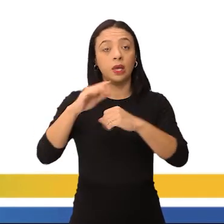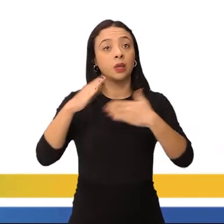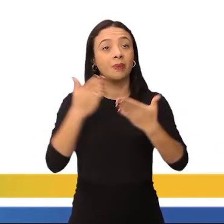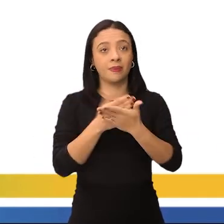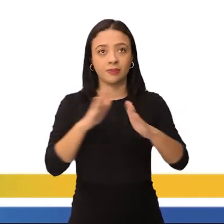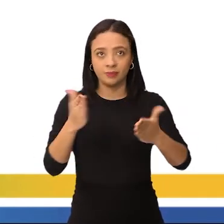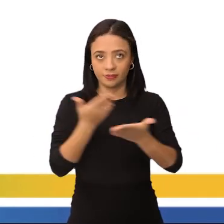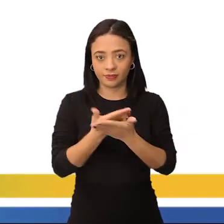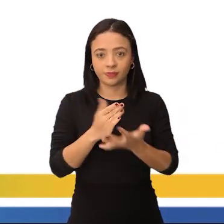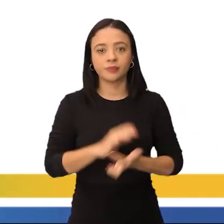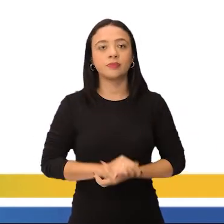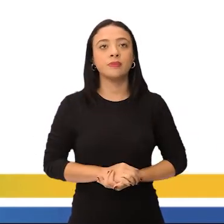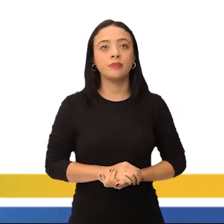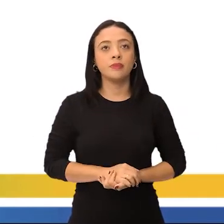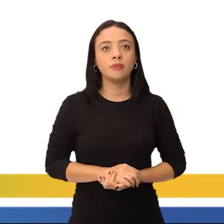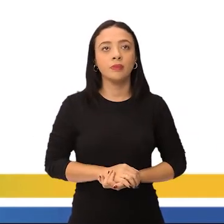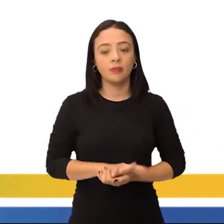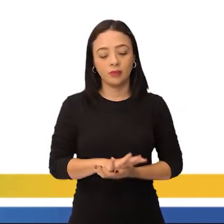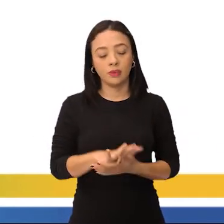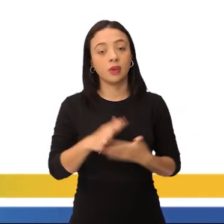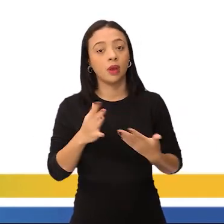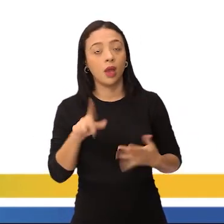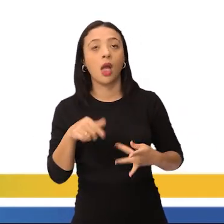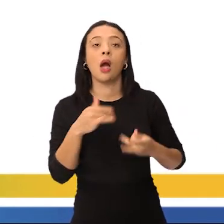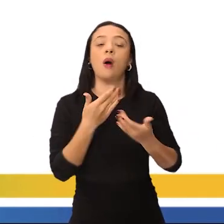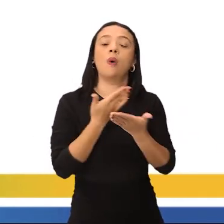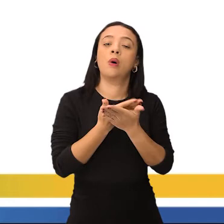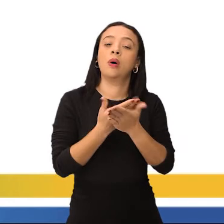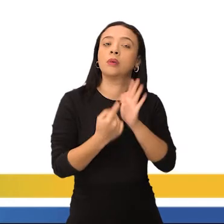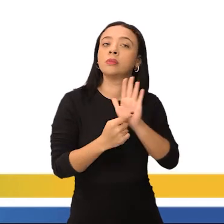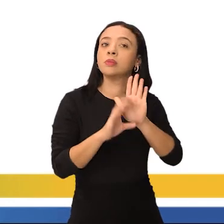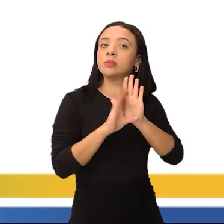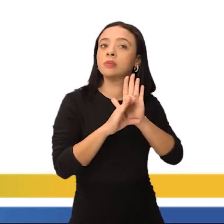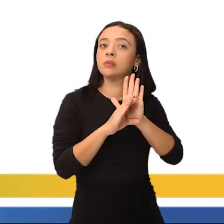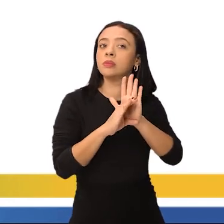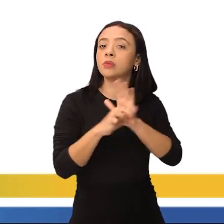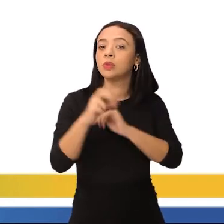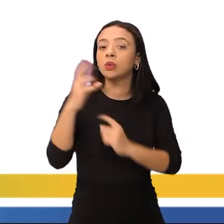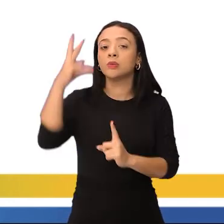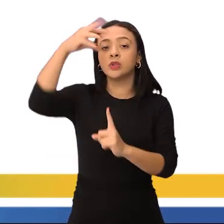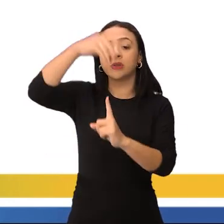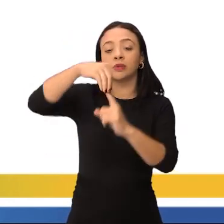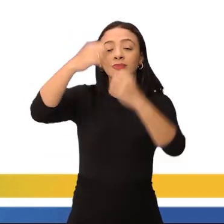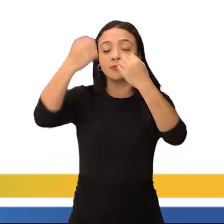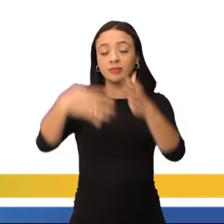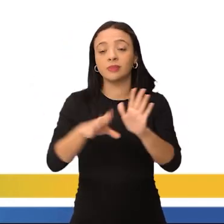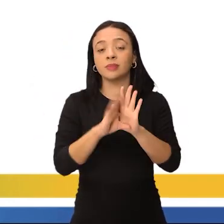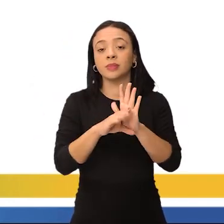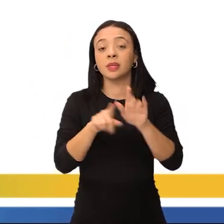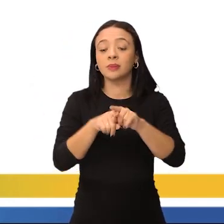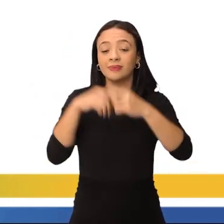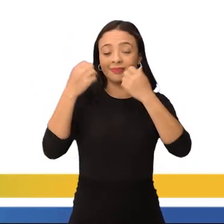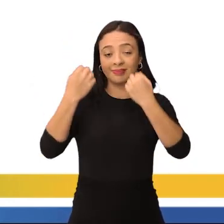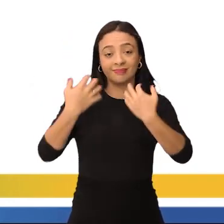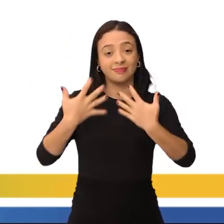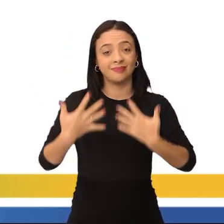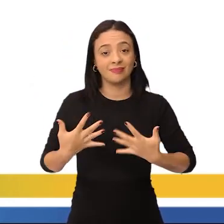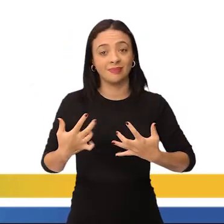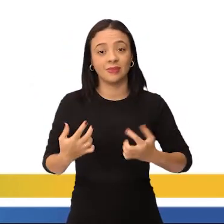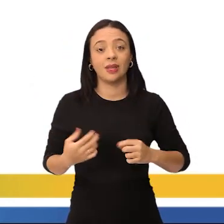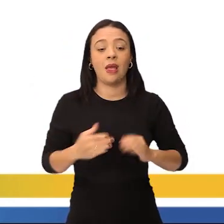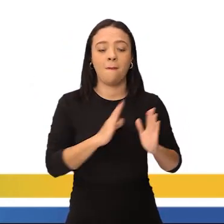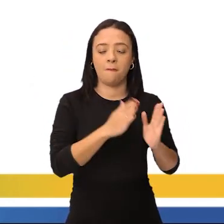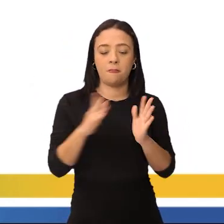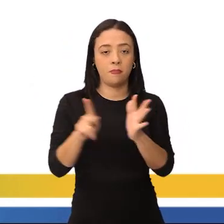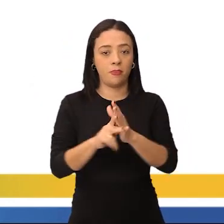a nossa aula vamos aqui com era uma aula de conceito né você tiver conceito a eletricidade explicar qual